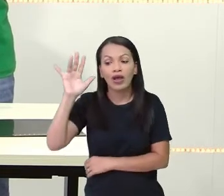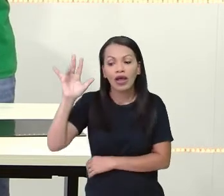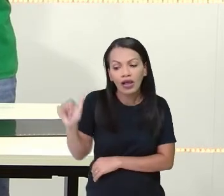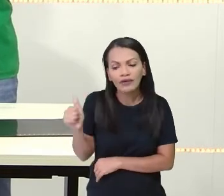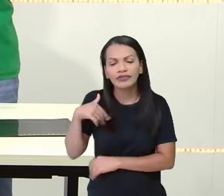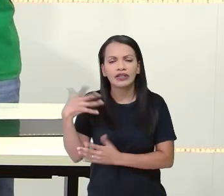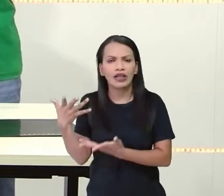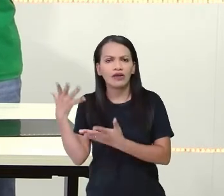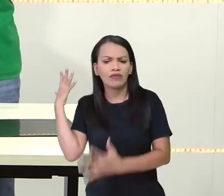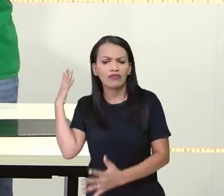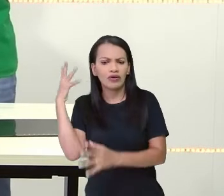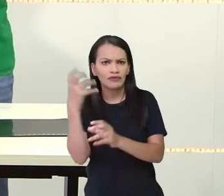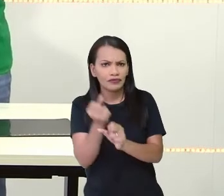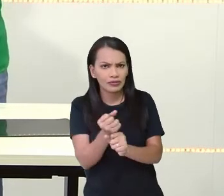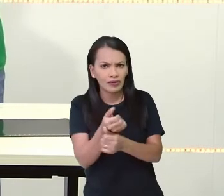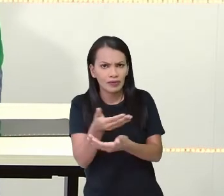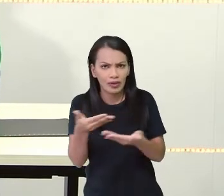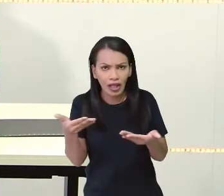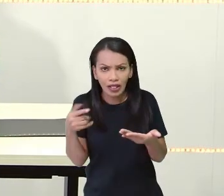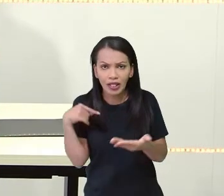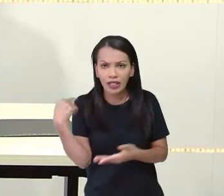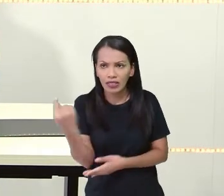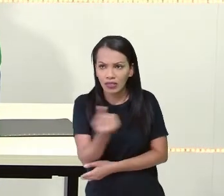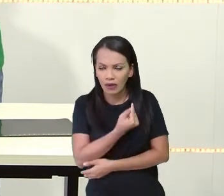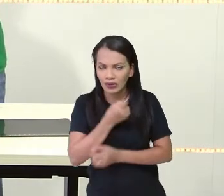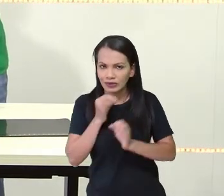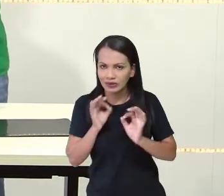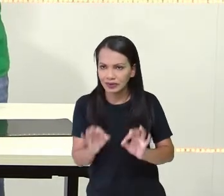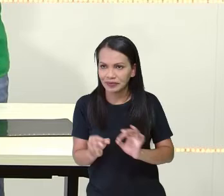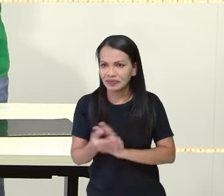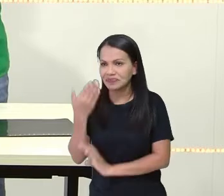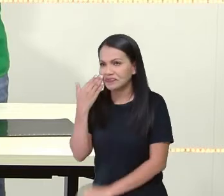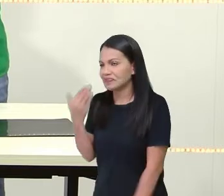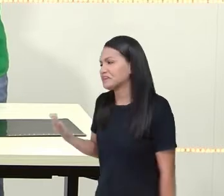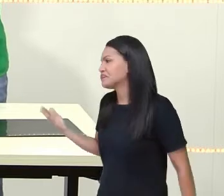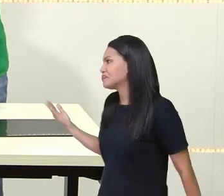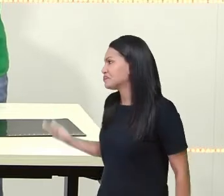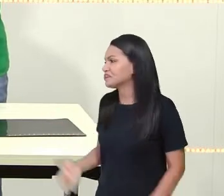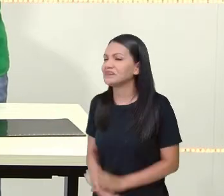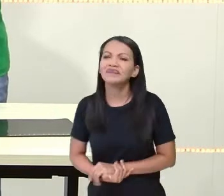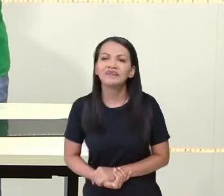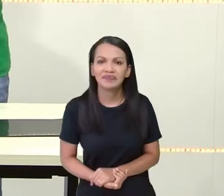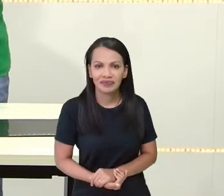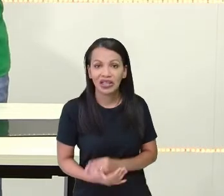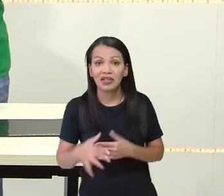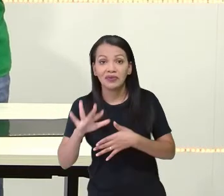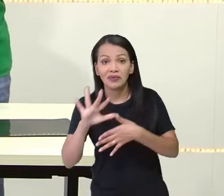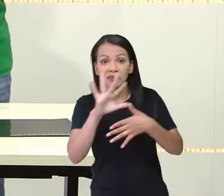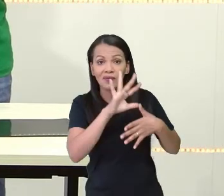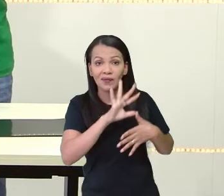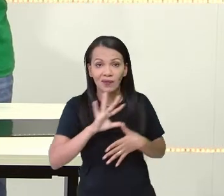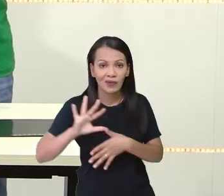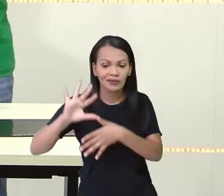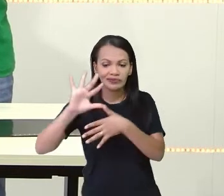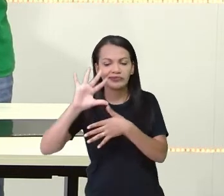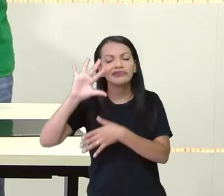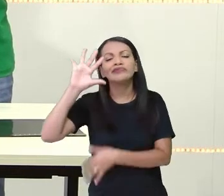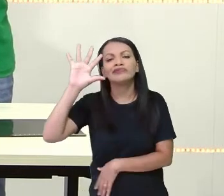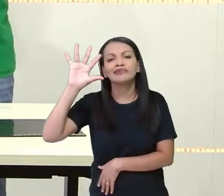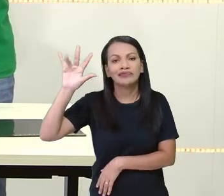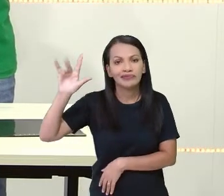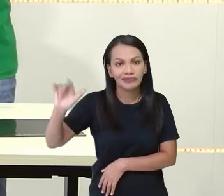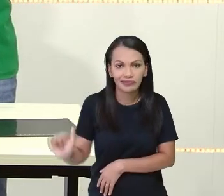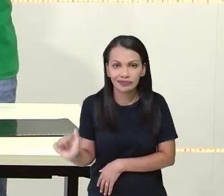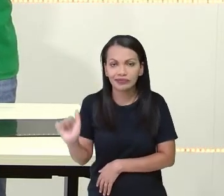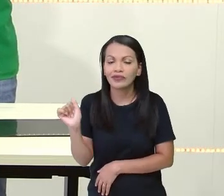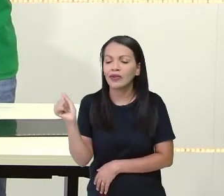essa revisão para a gente. Então, esse conto é do continente africano,